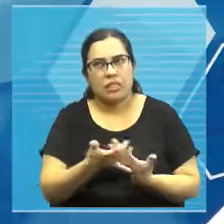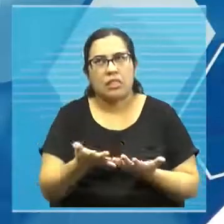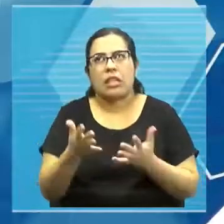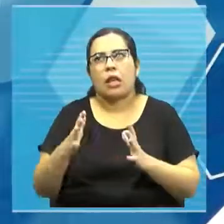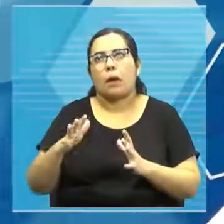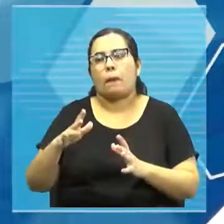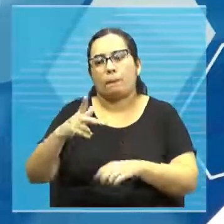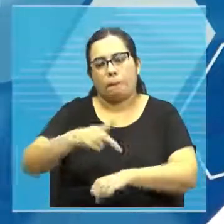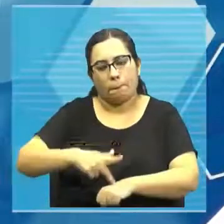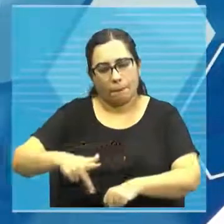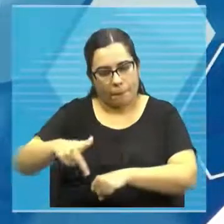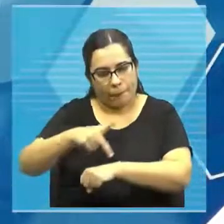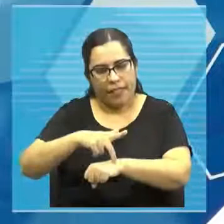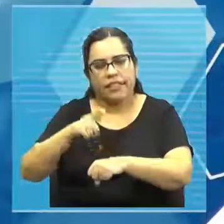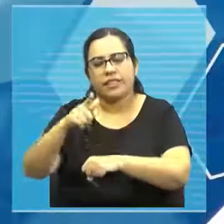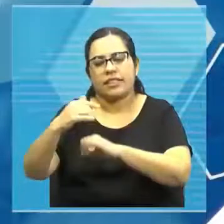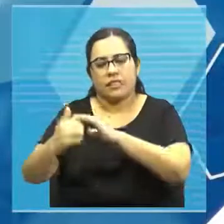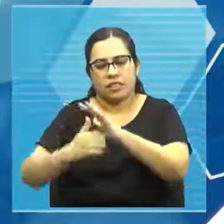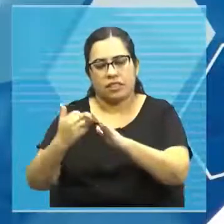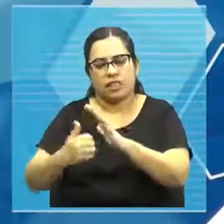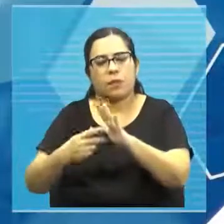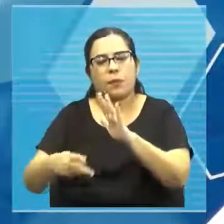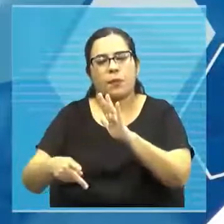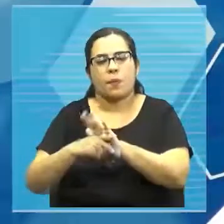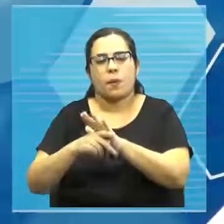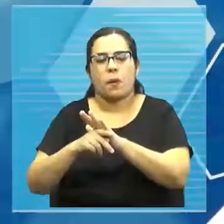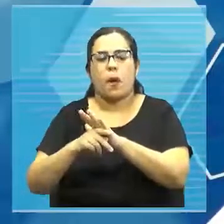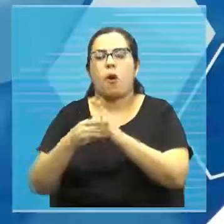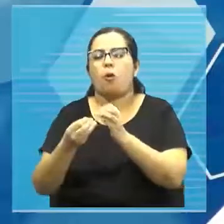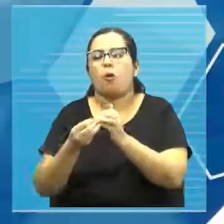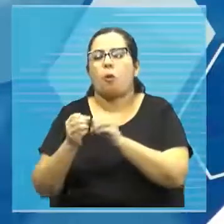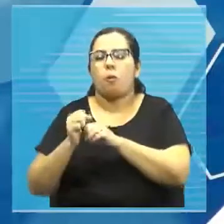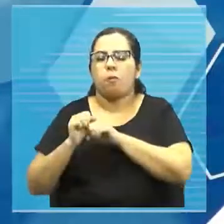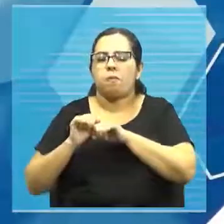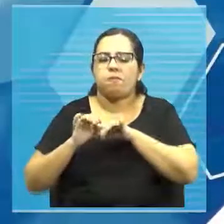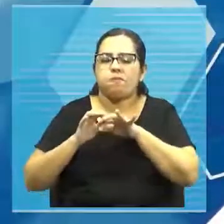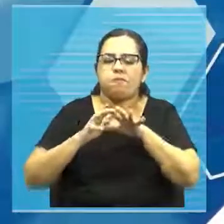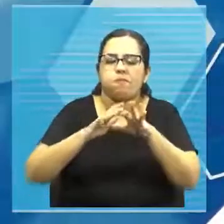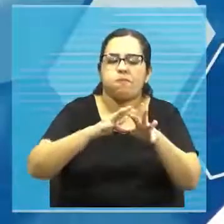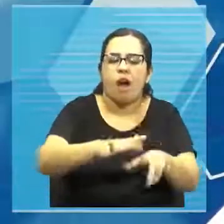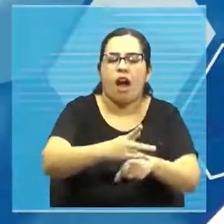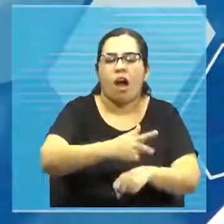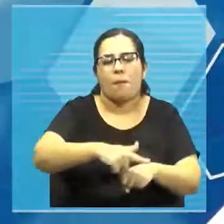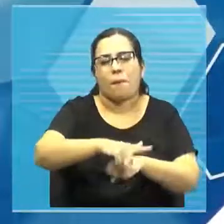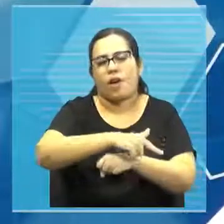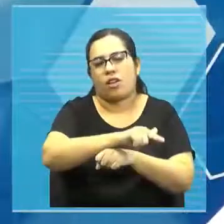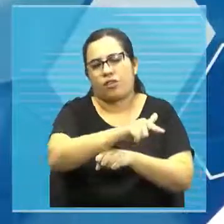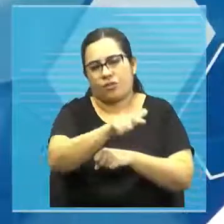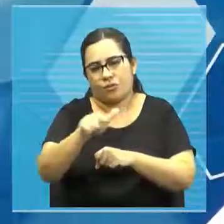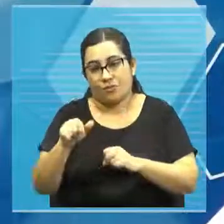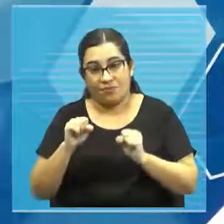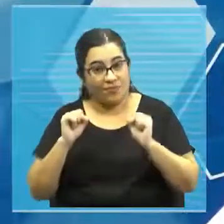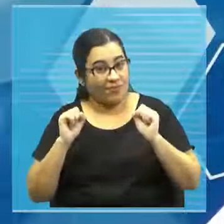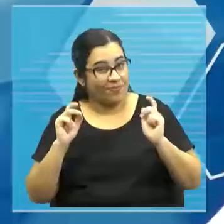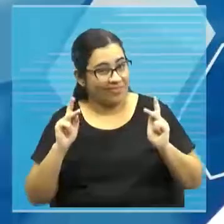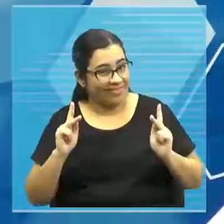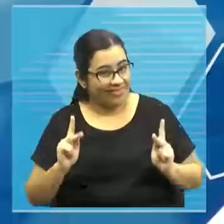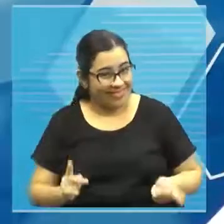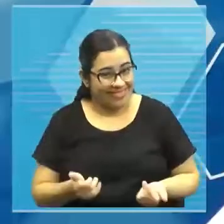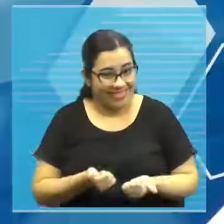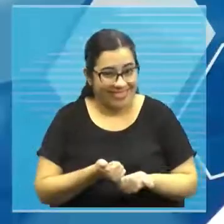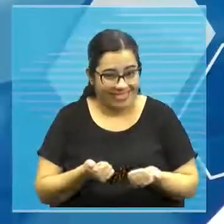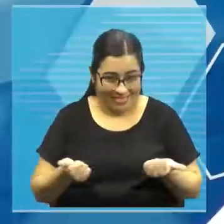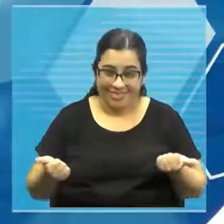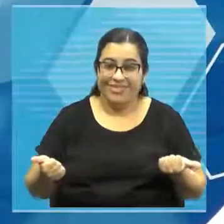país origem e vai para vários outros países tá bom beleza minha